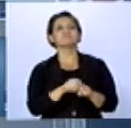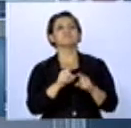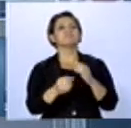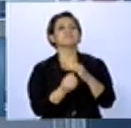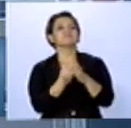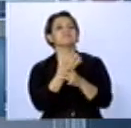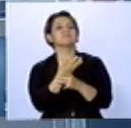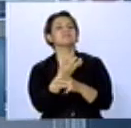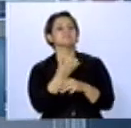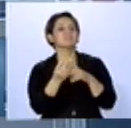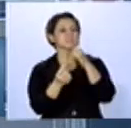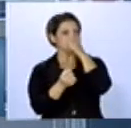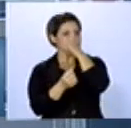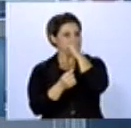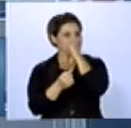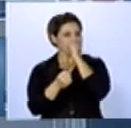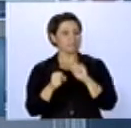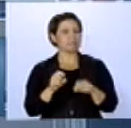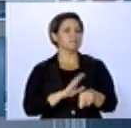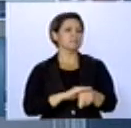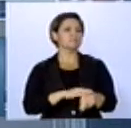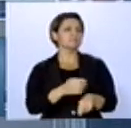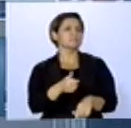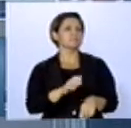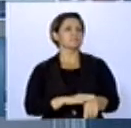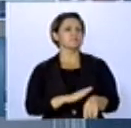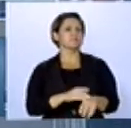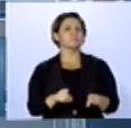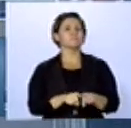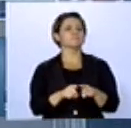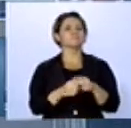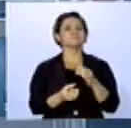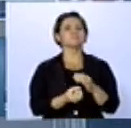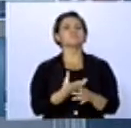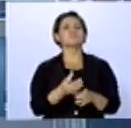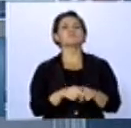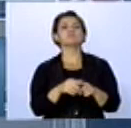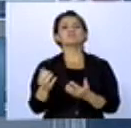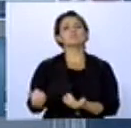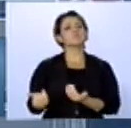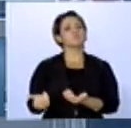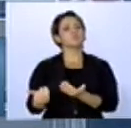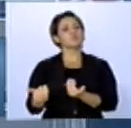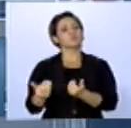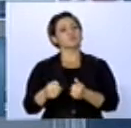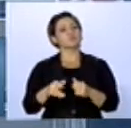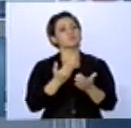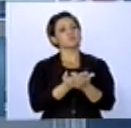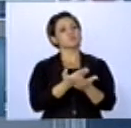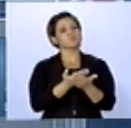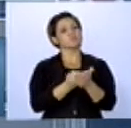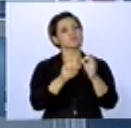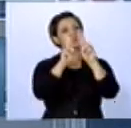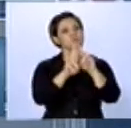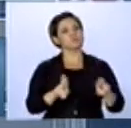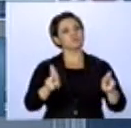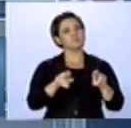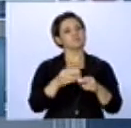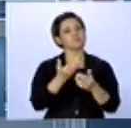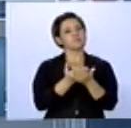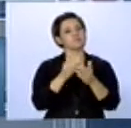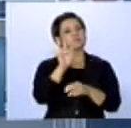criada recentemente é por jovens universitários com o objetivo